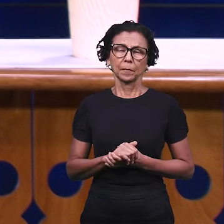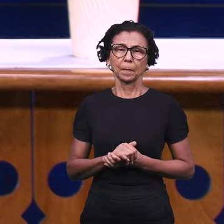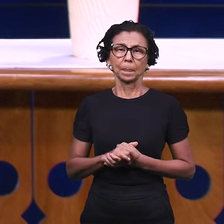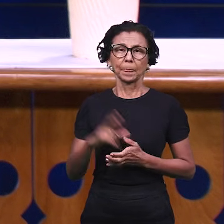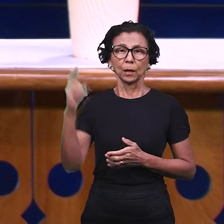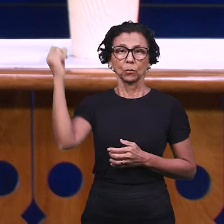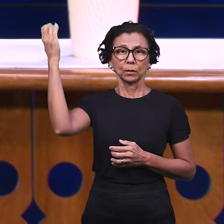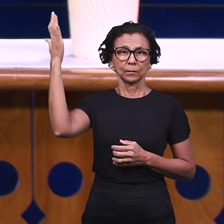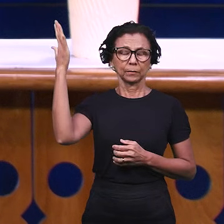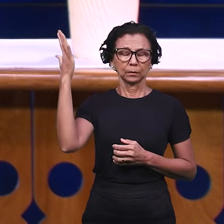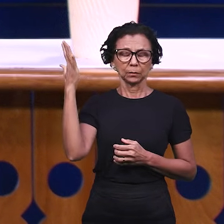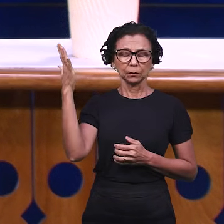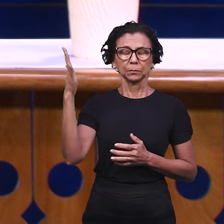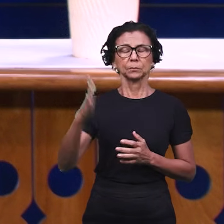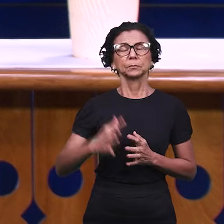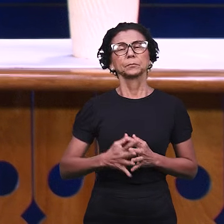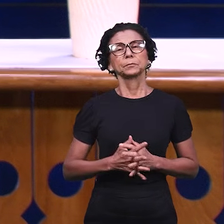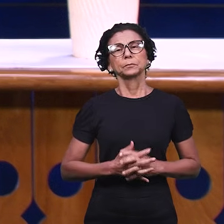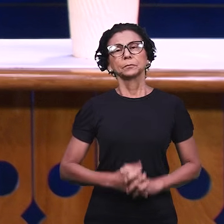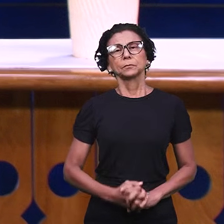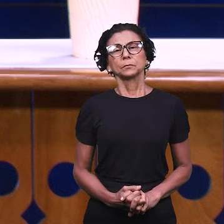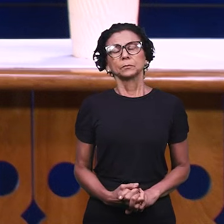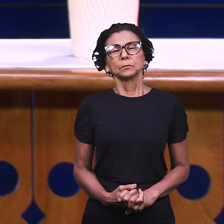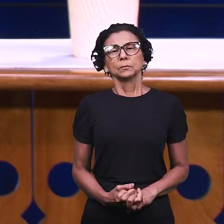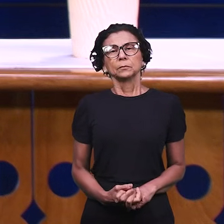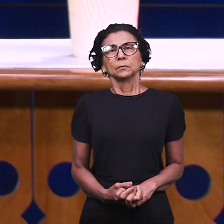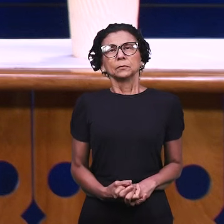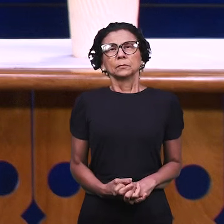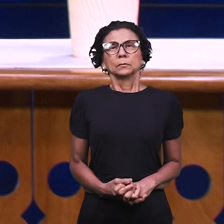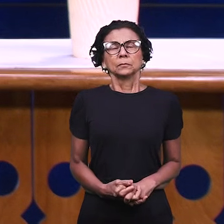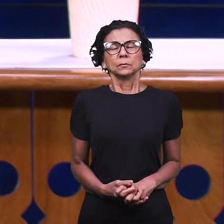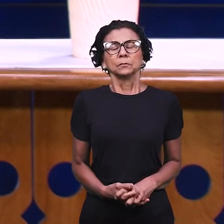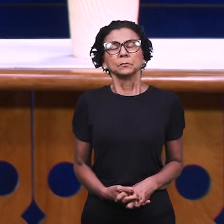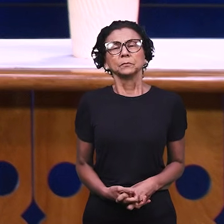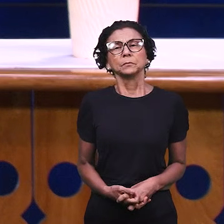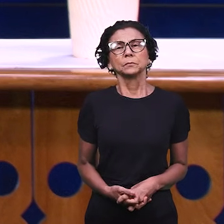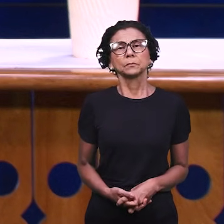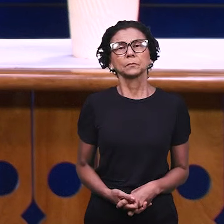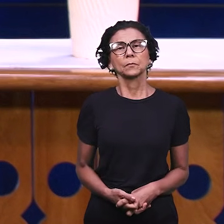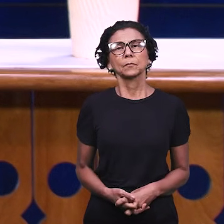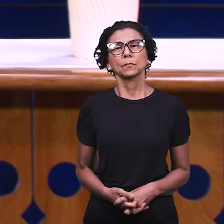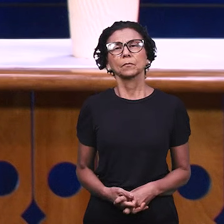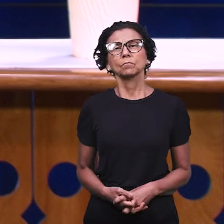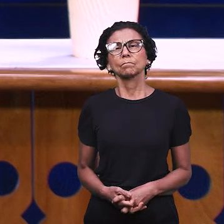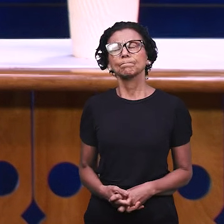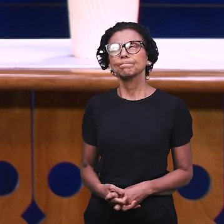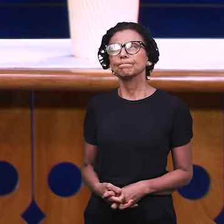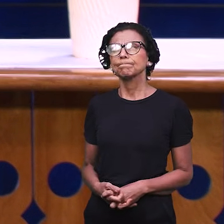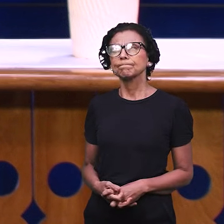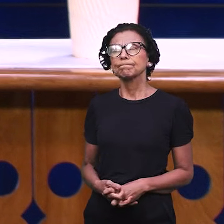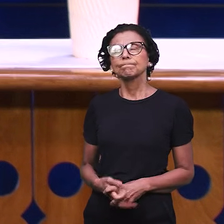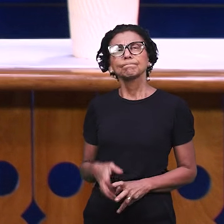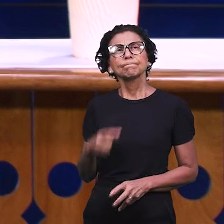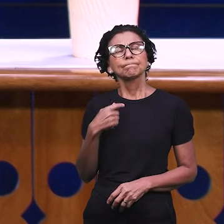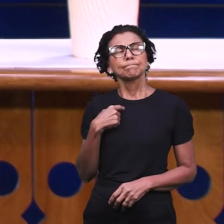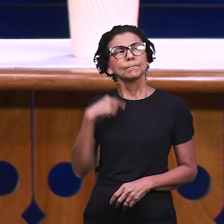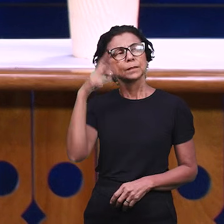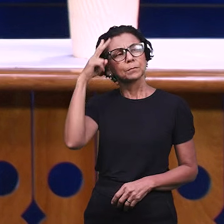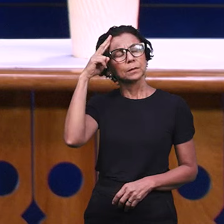Senhor deu este lema, o Senhor revelou, foi uma revelação do Senhor, eu me